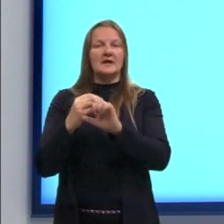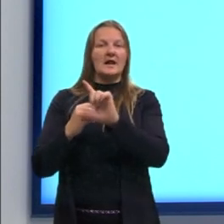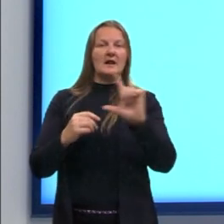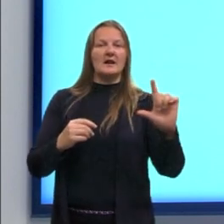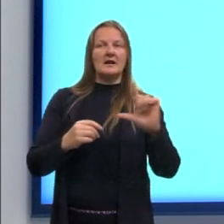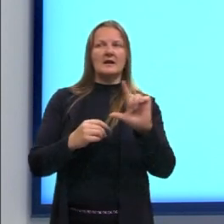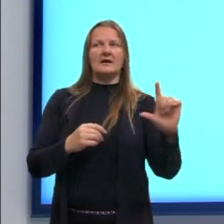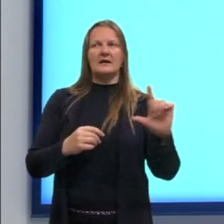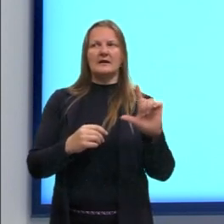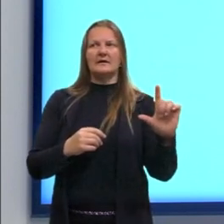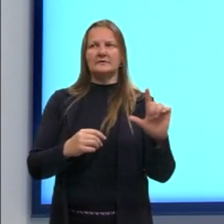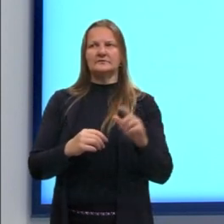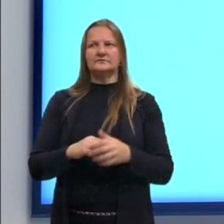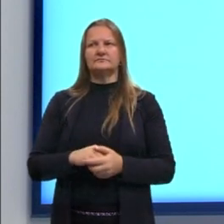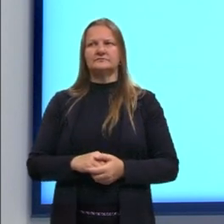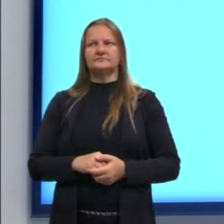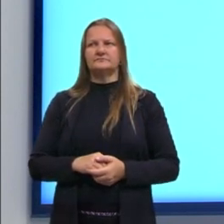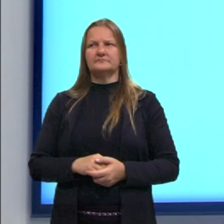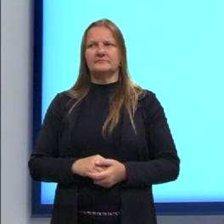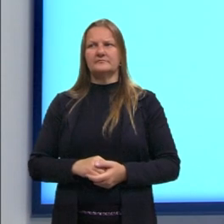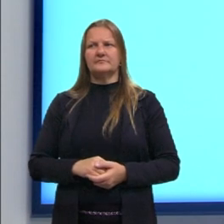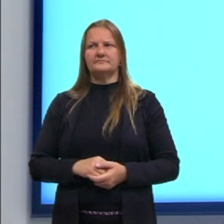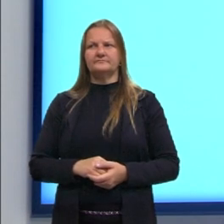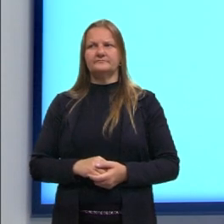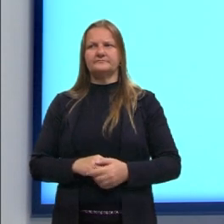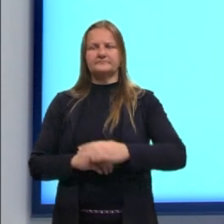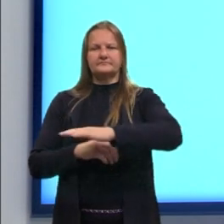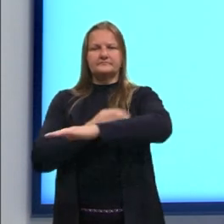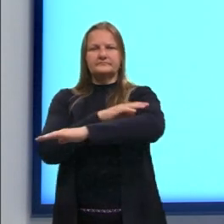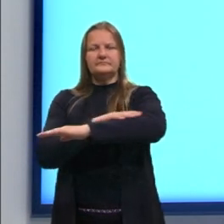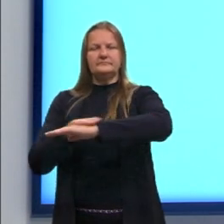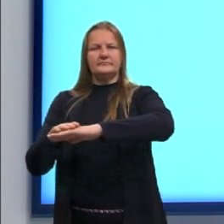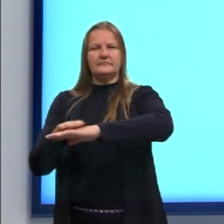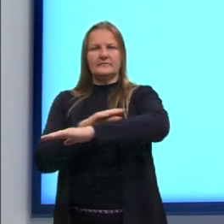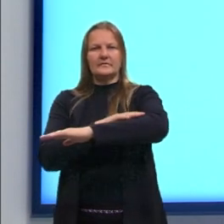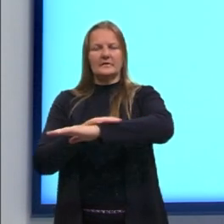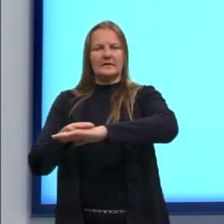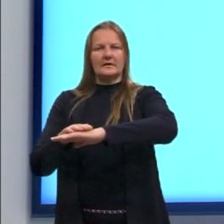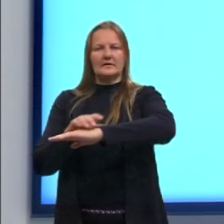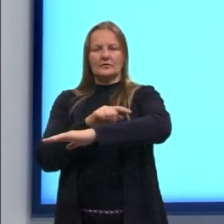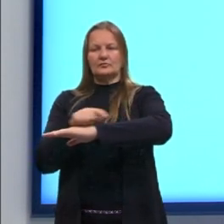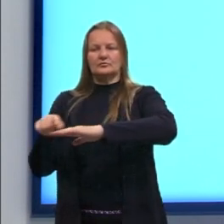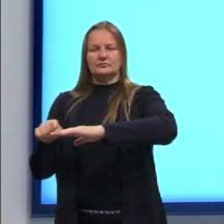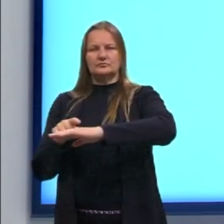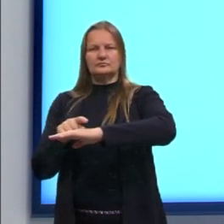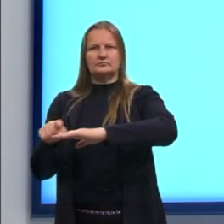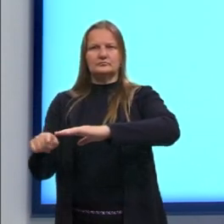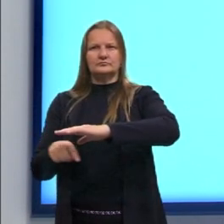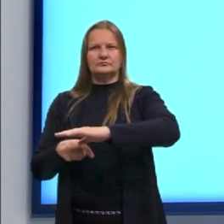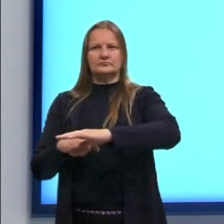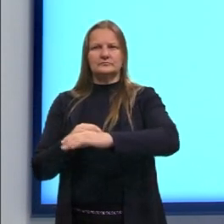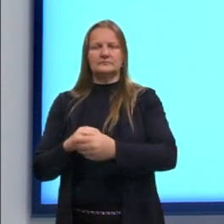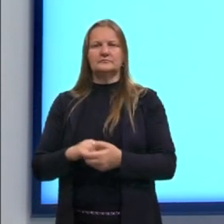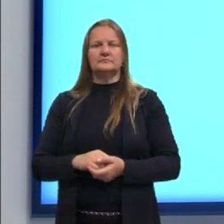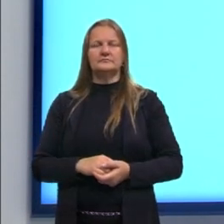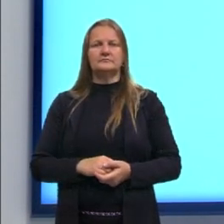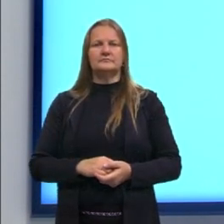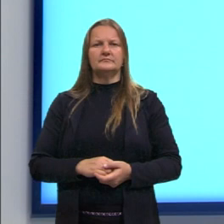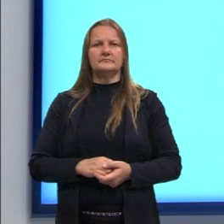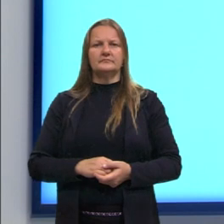o leste a gente utiliza o sentido de crescimento do eixo X então ele vai duas unidades né